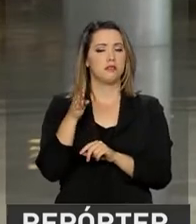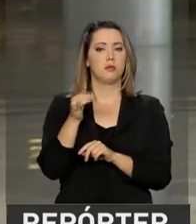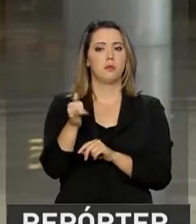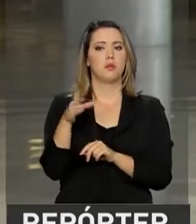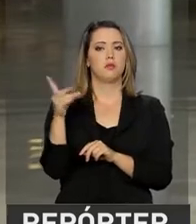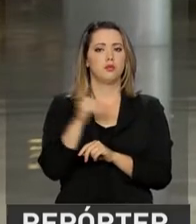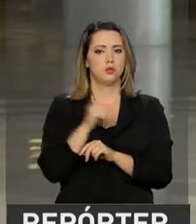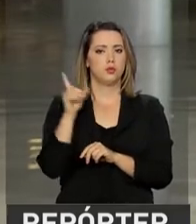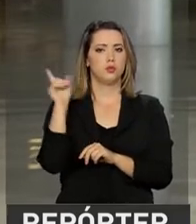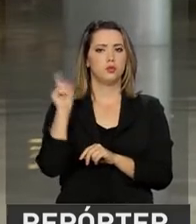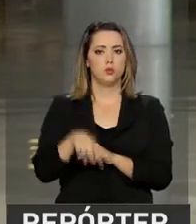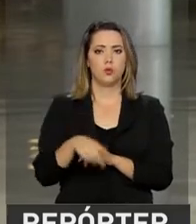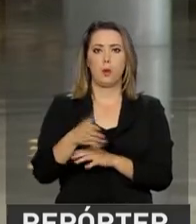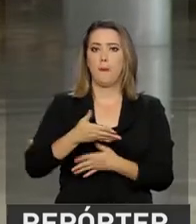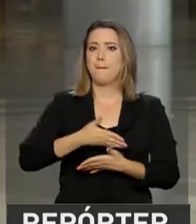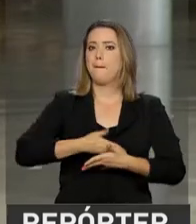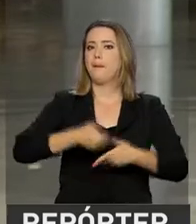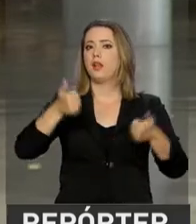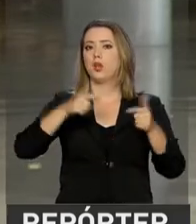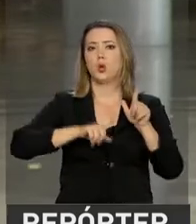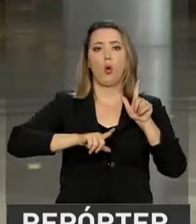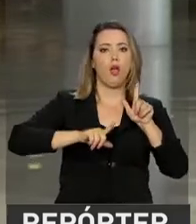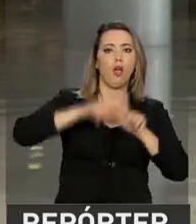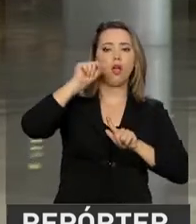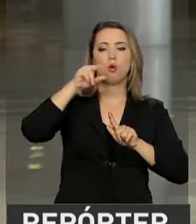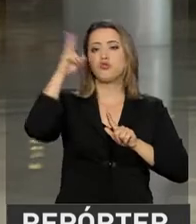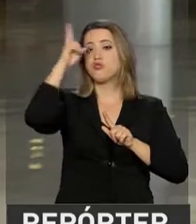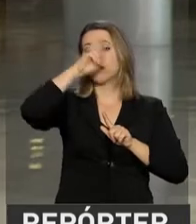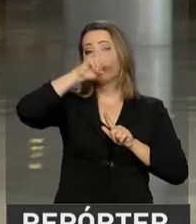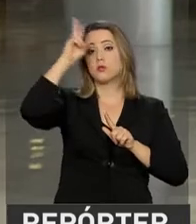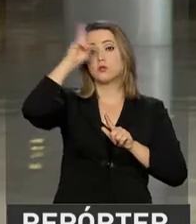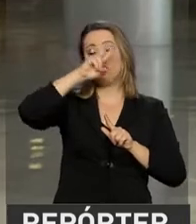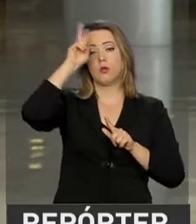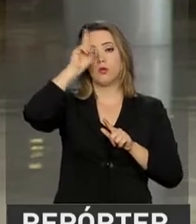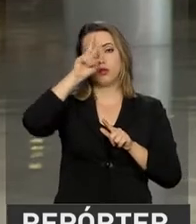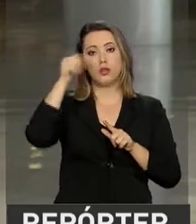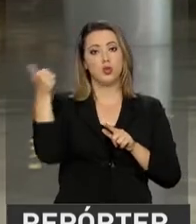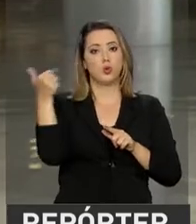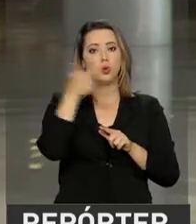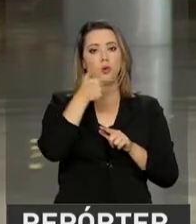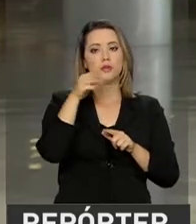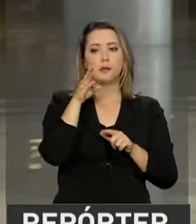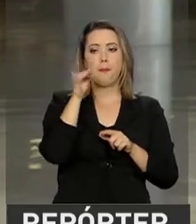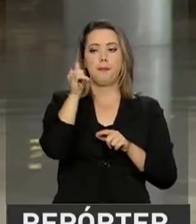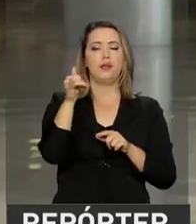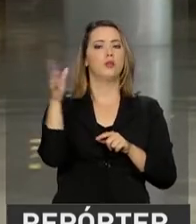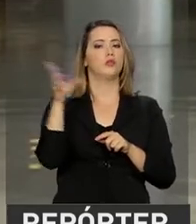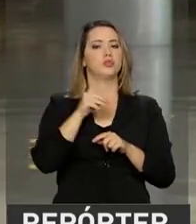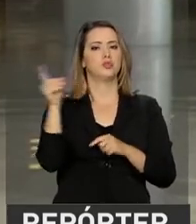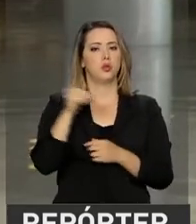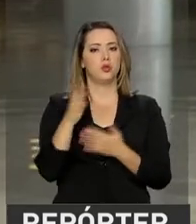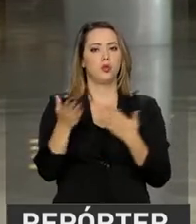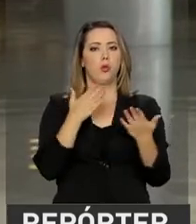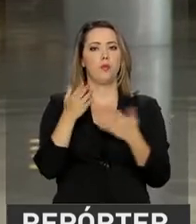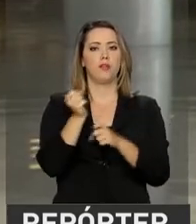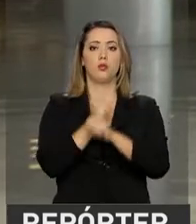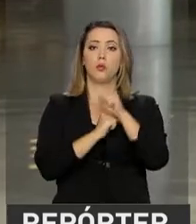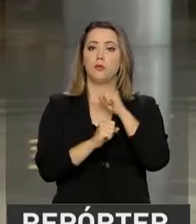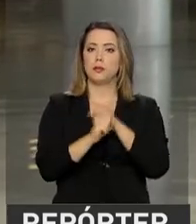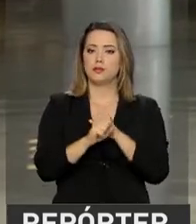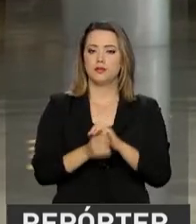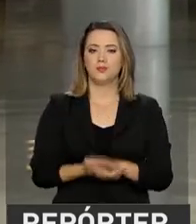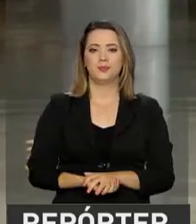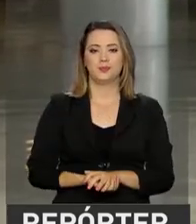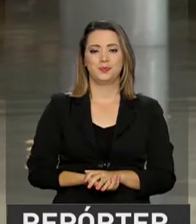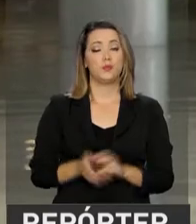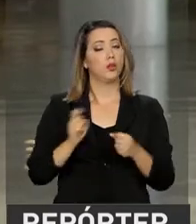o que vai ser o maior saldo da história e 12 bilhões de dólares a mais do que o registrado no ano passado